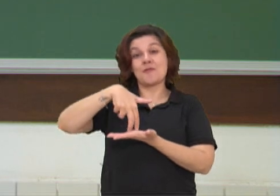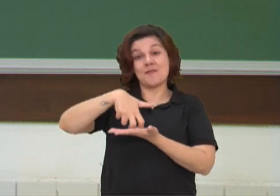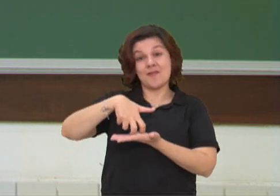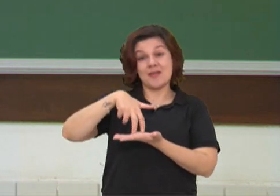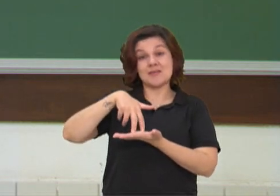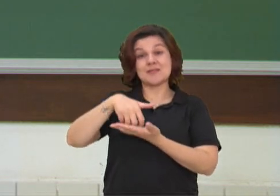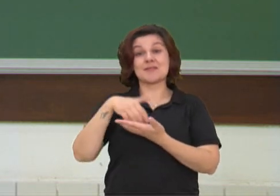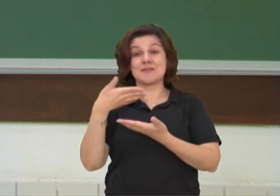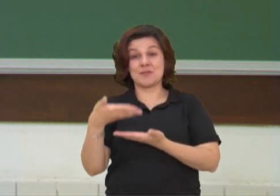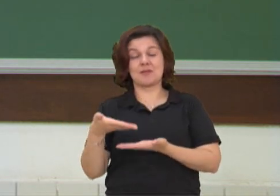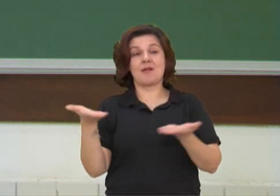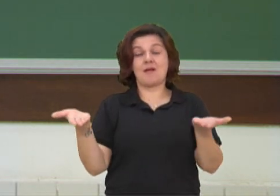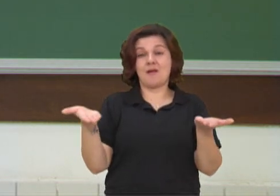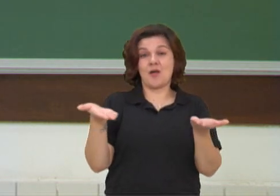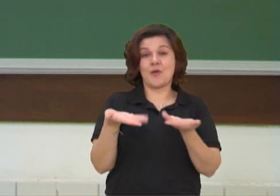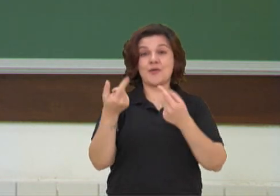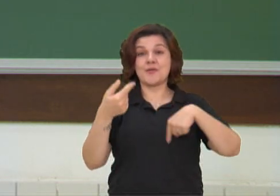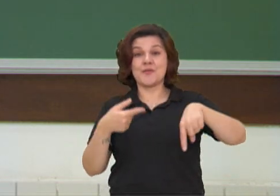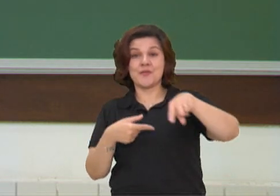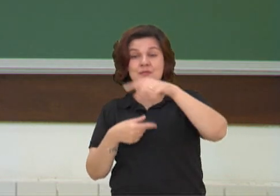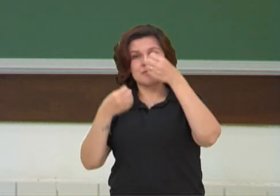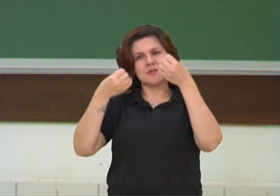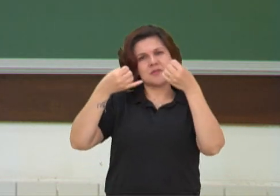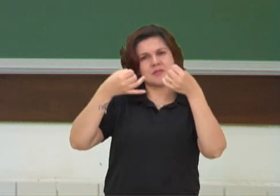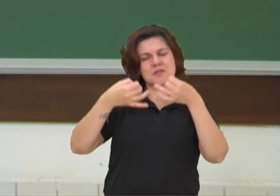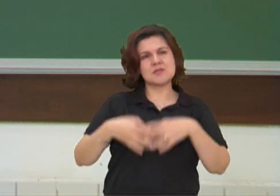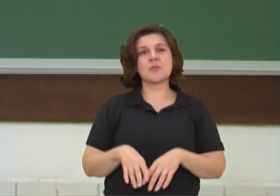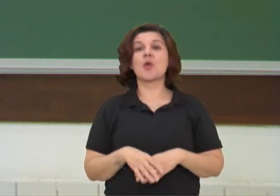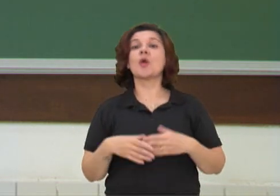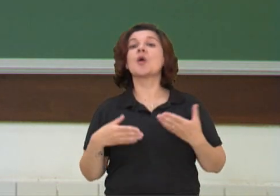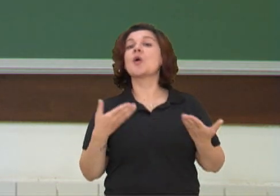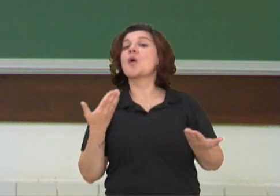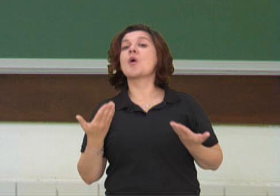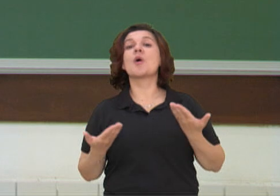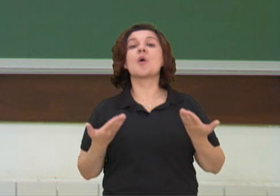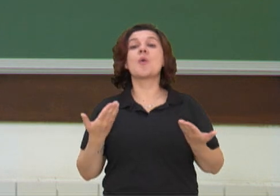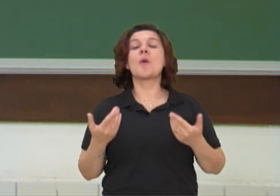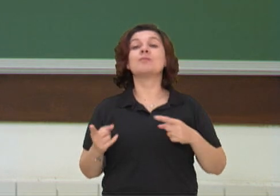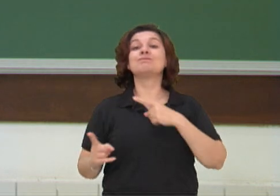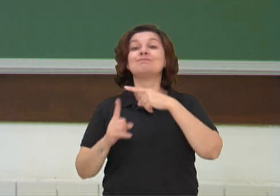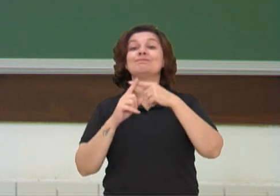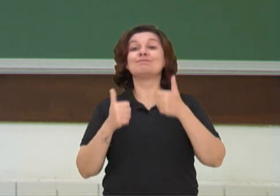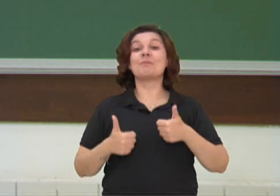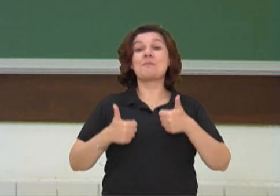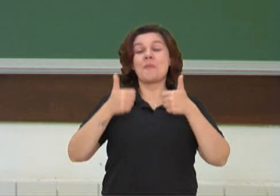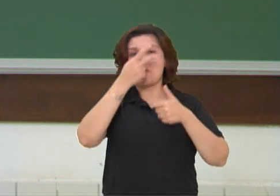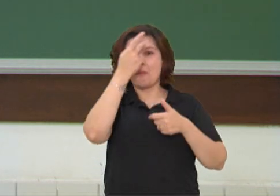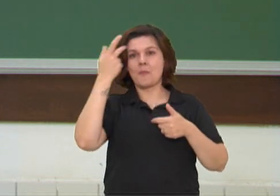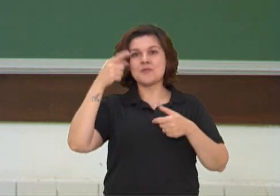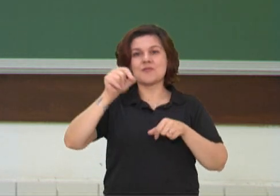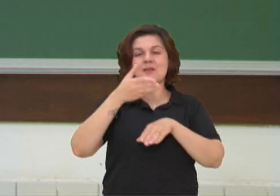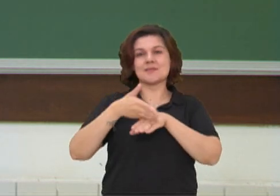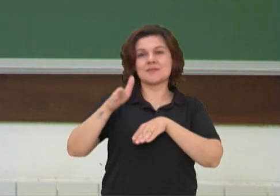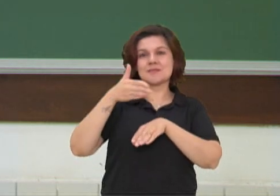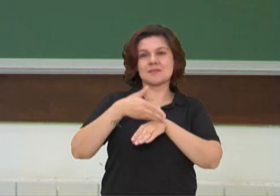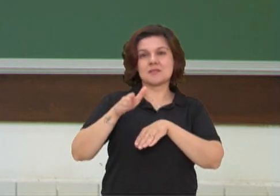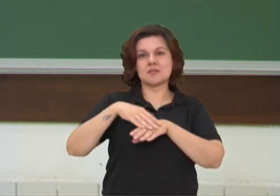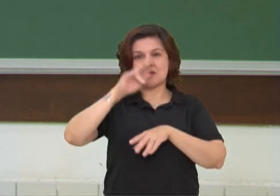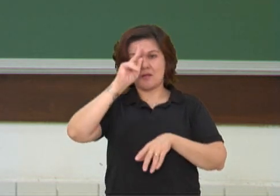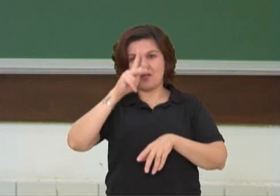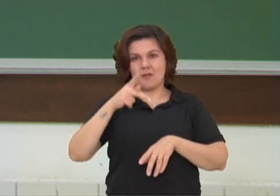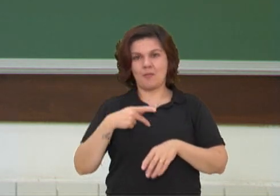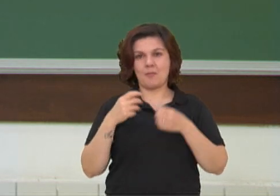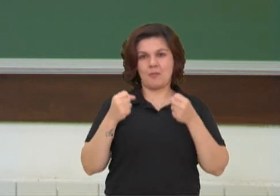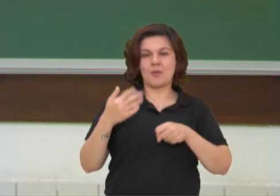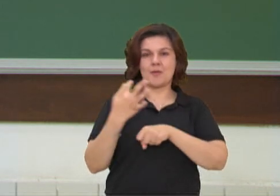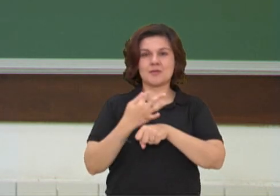desse tipo, eu gostaria que vocês colocassem, com as palavras de vocês, quais são os benefícios para quem pratica os exercícios de